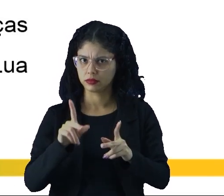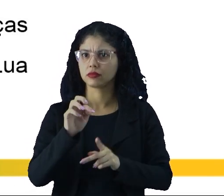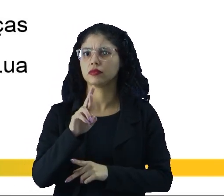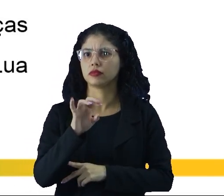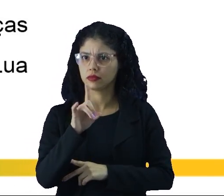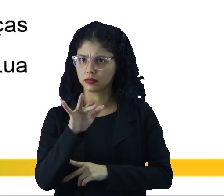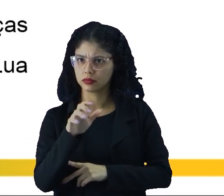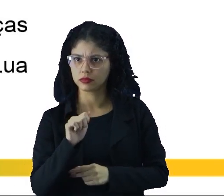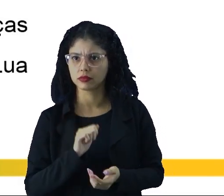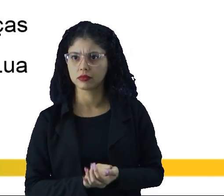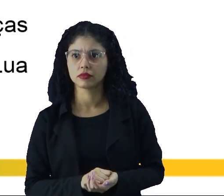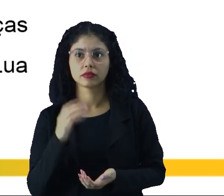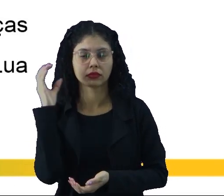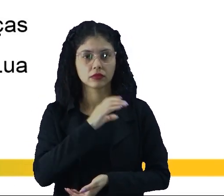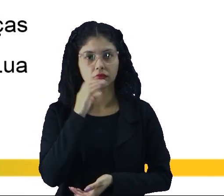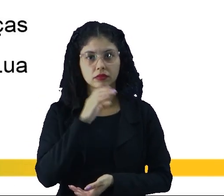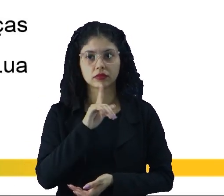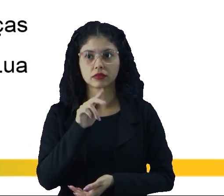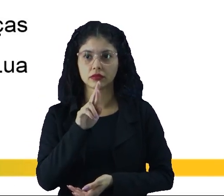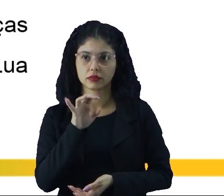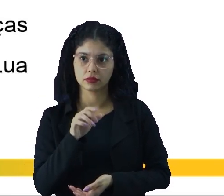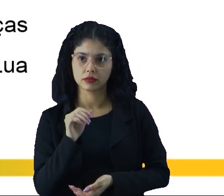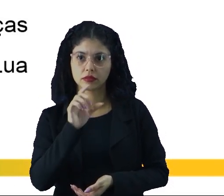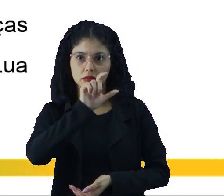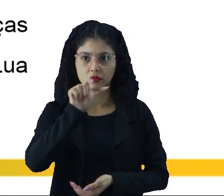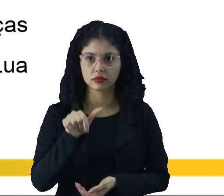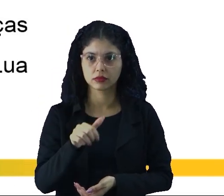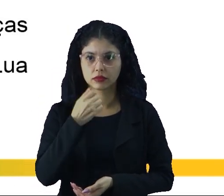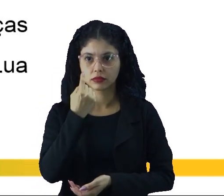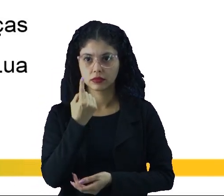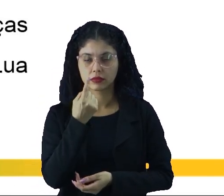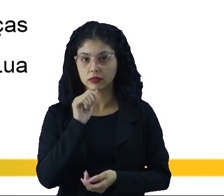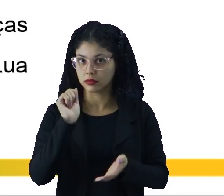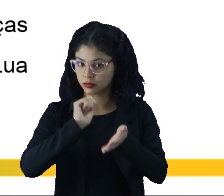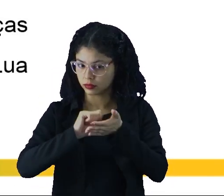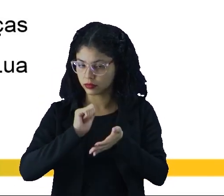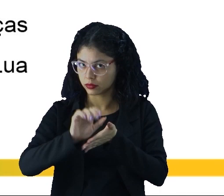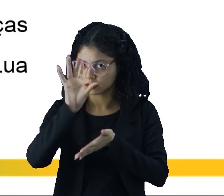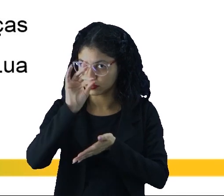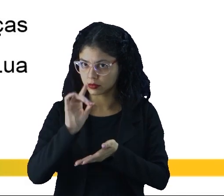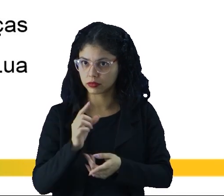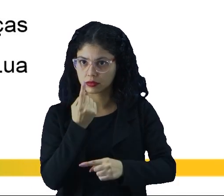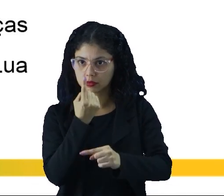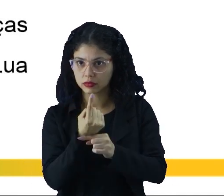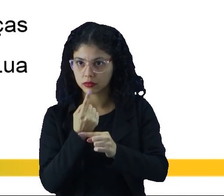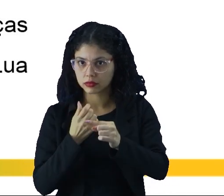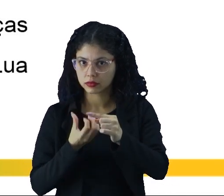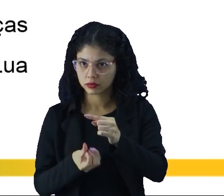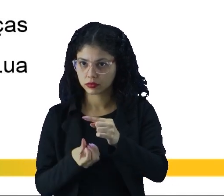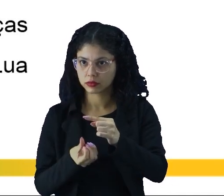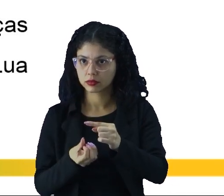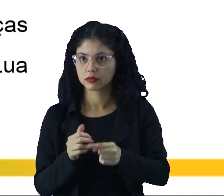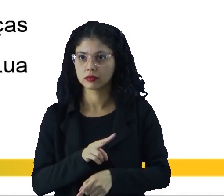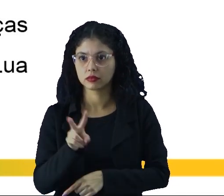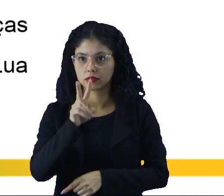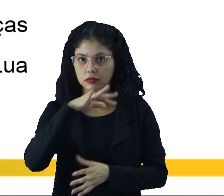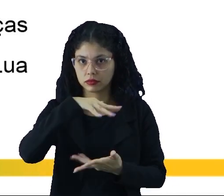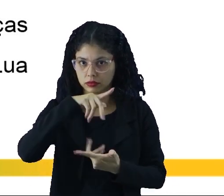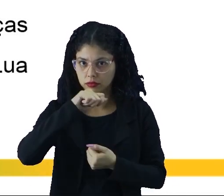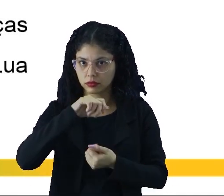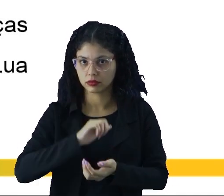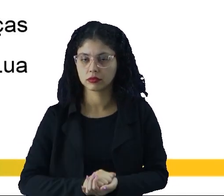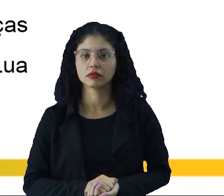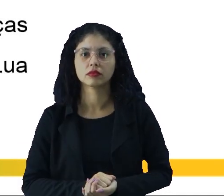diferenças gravitacionais. A aceleração da gravidade na Lua, nota esse detalhe, pessoal, tem 1/6 do valor